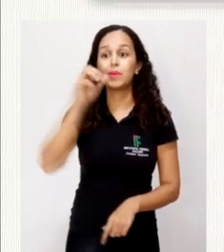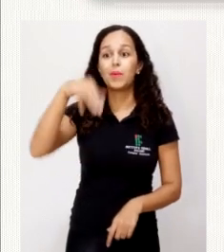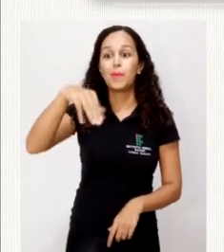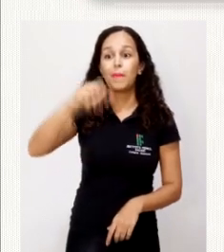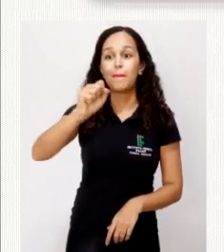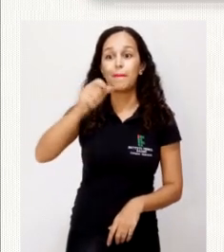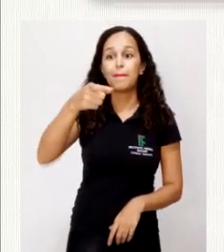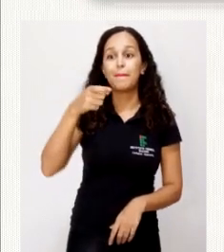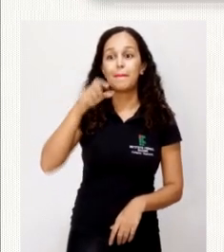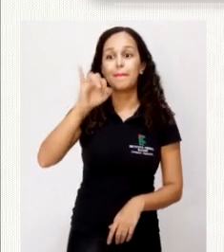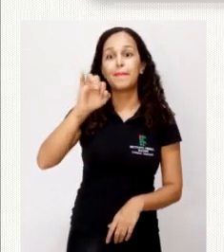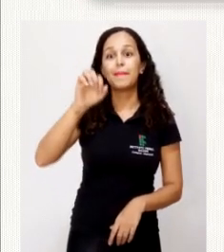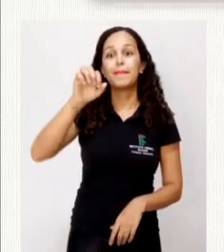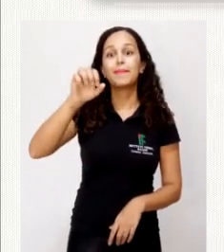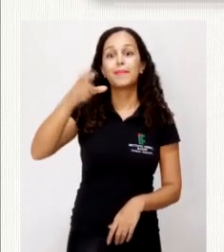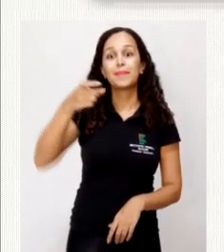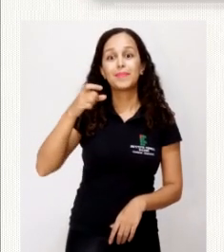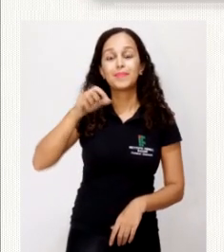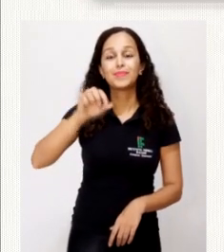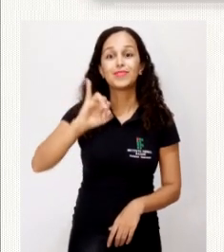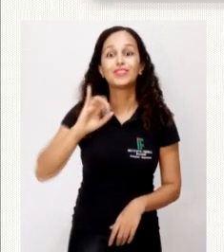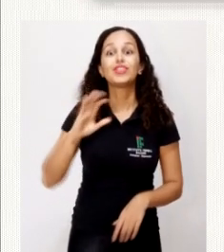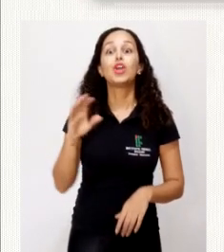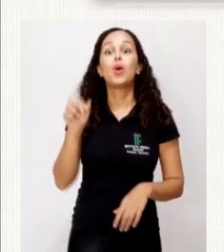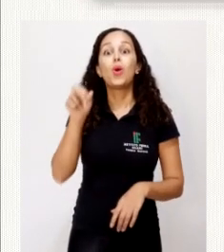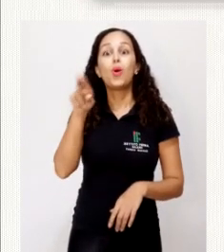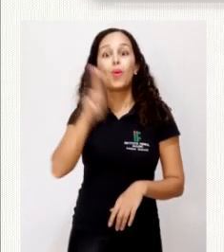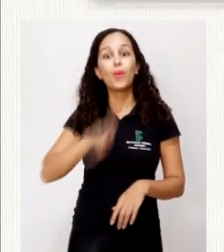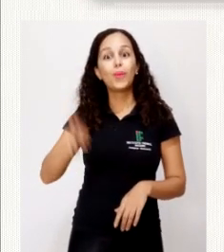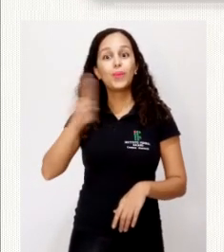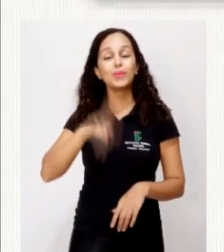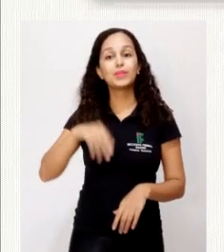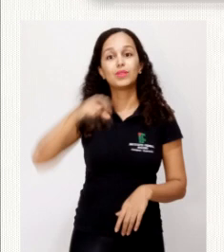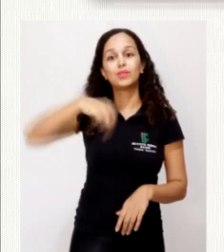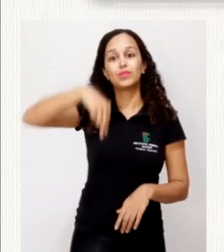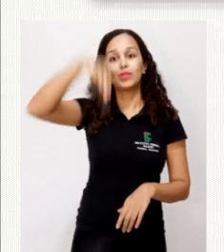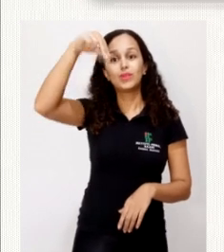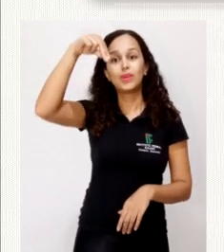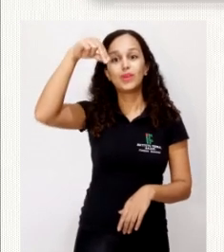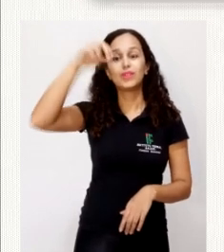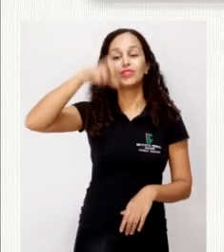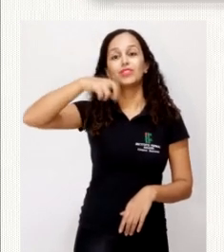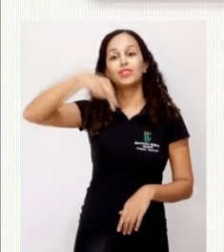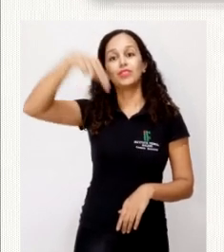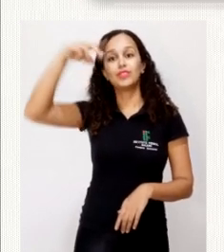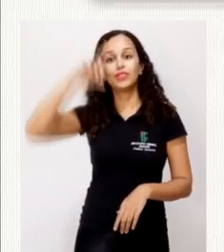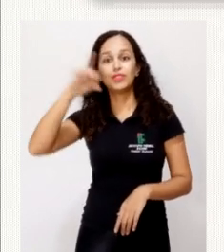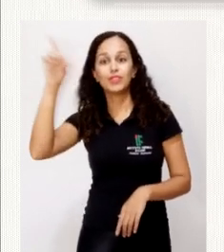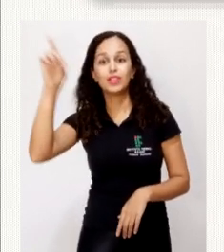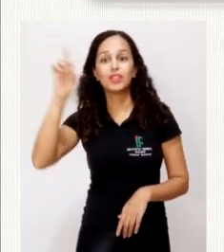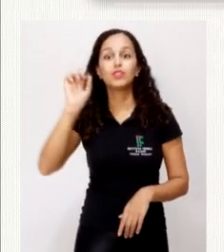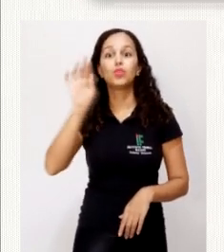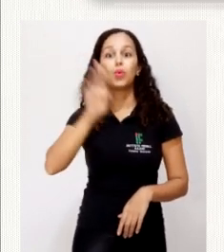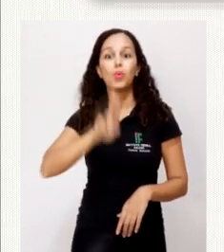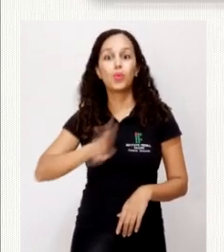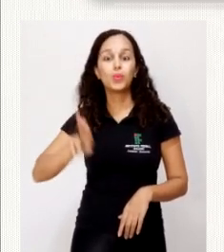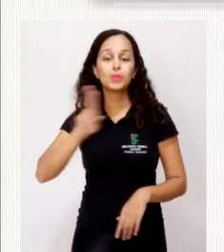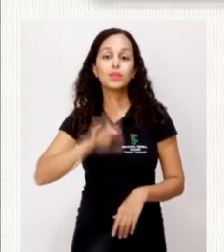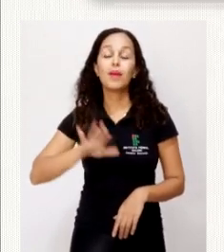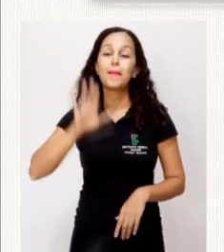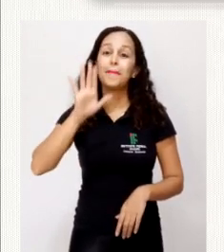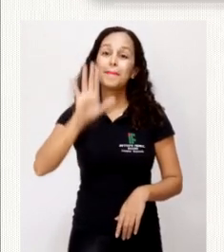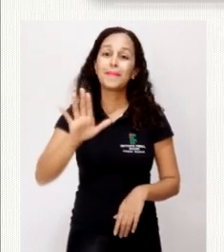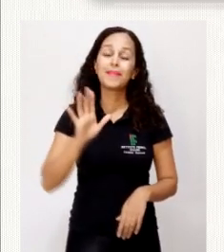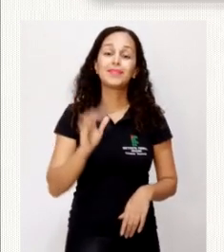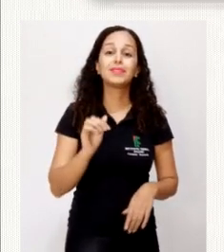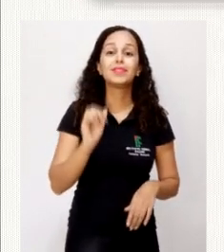do hábito alimentar das regiões Norte, Nordeste, Centro-Oeste, porém, nas demais regiões é considerado uma punk